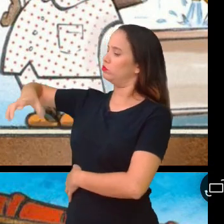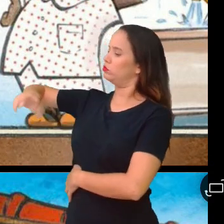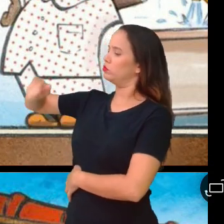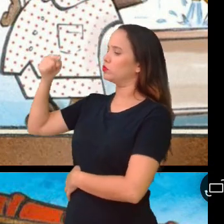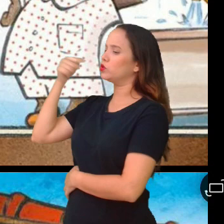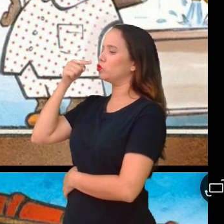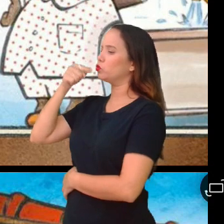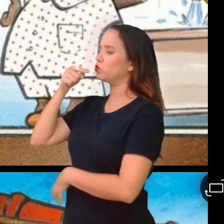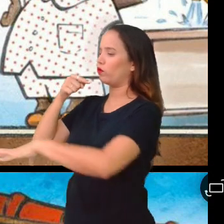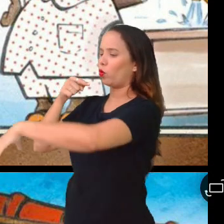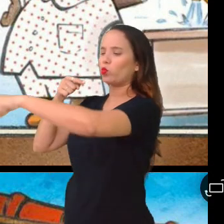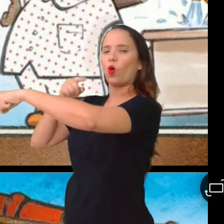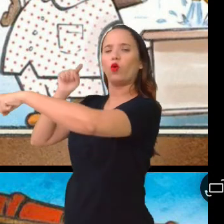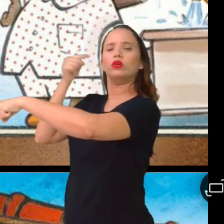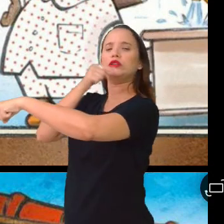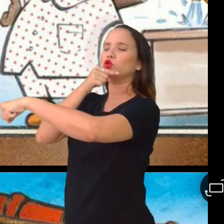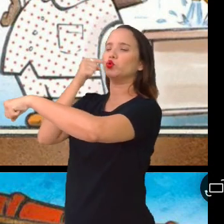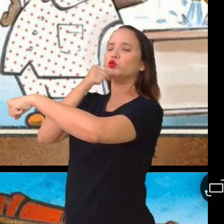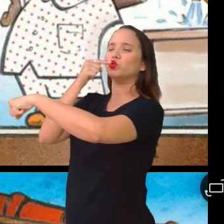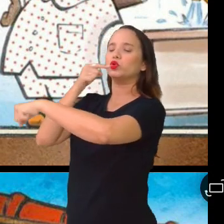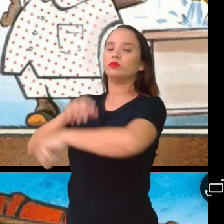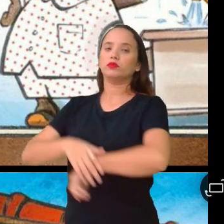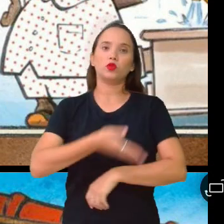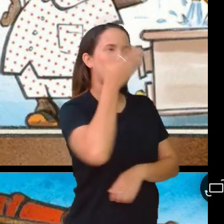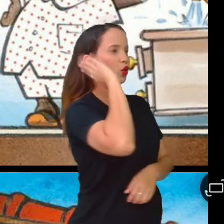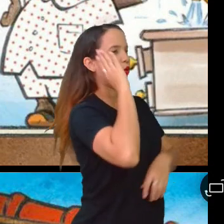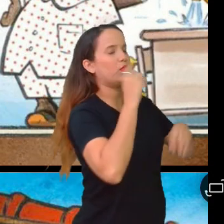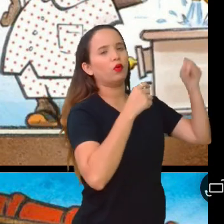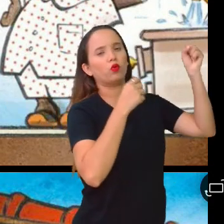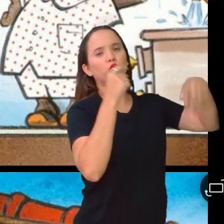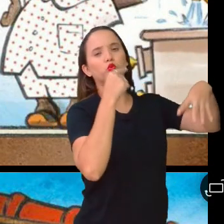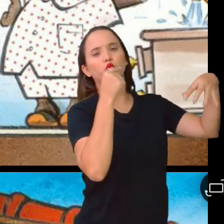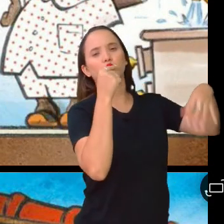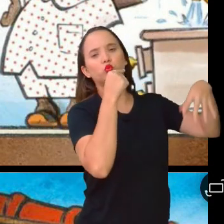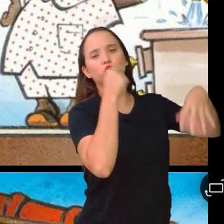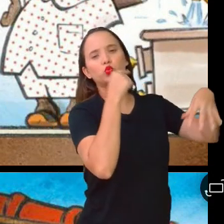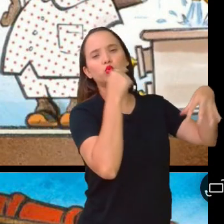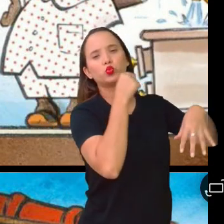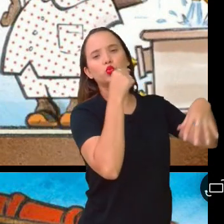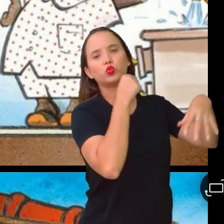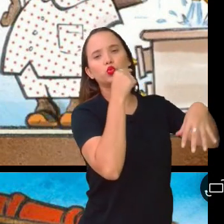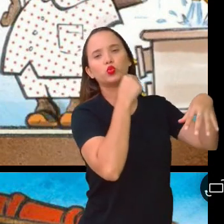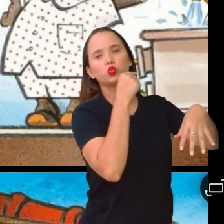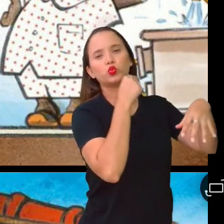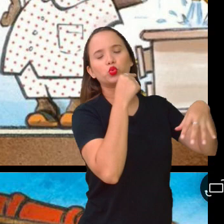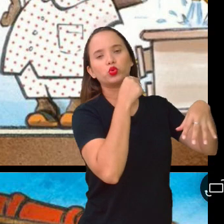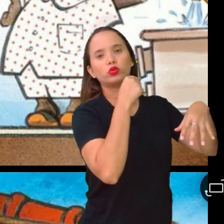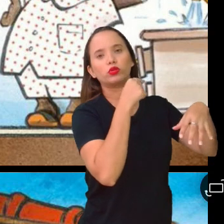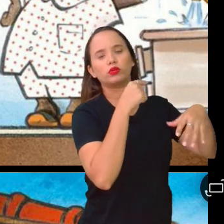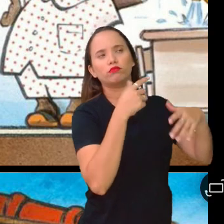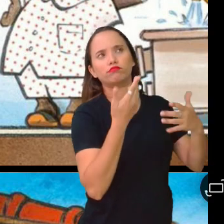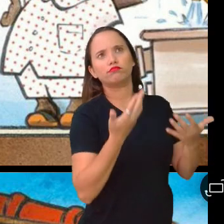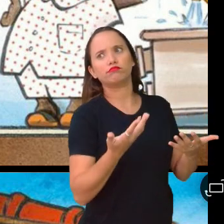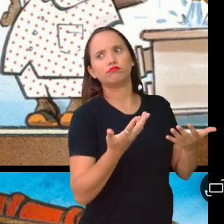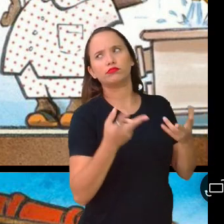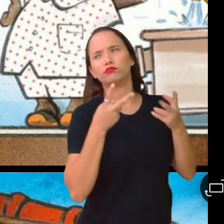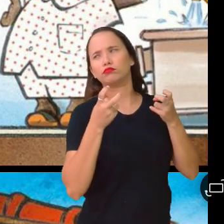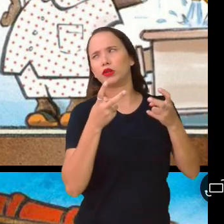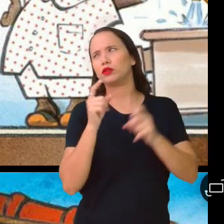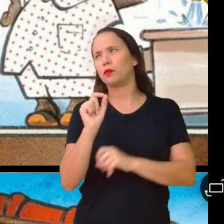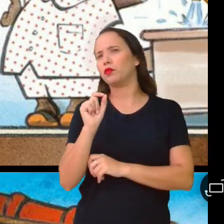né? E o burro, ó, vida louca, tá deixando aí a água jorrando. Então, o que é que a gente vê? Um